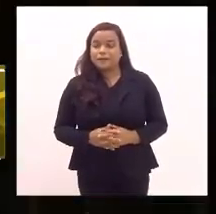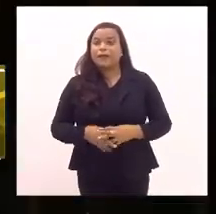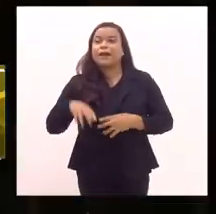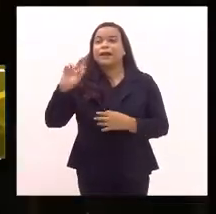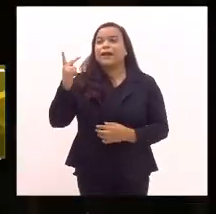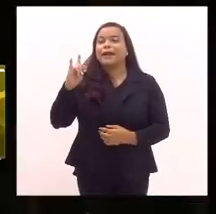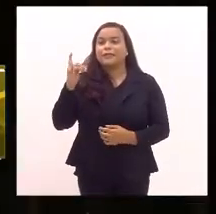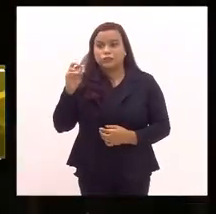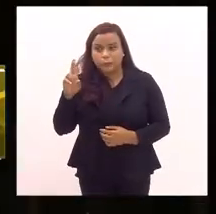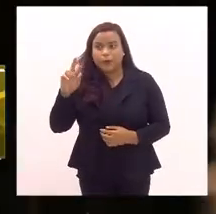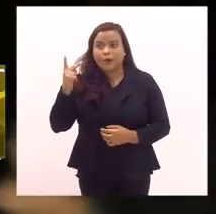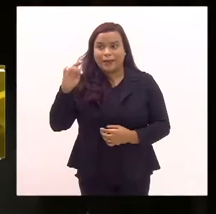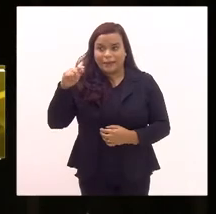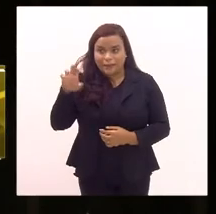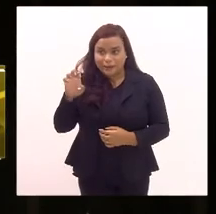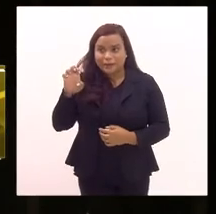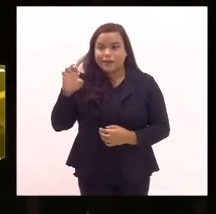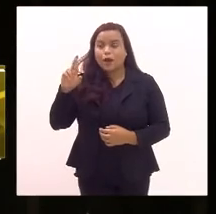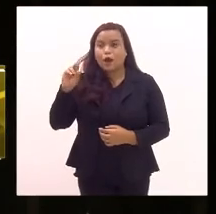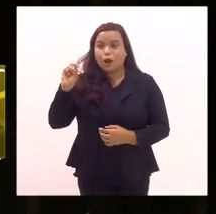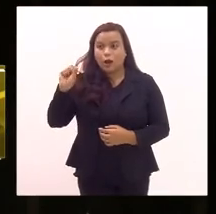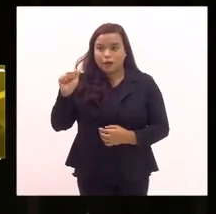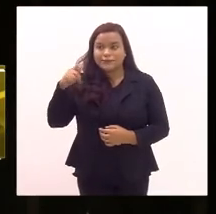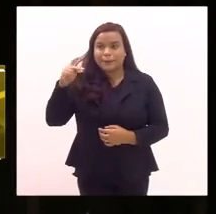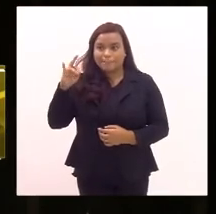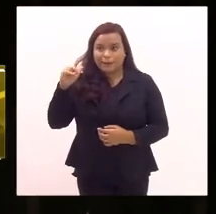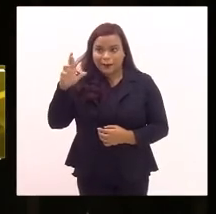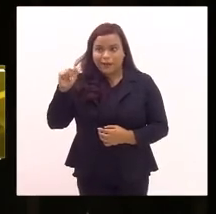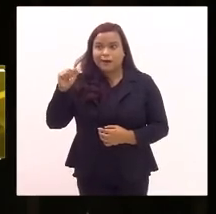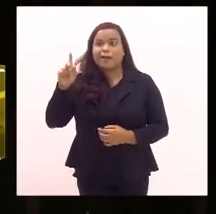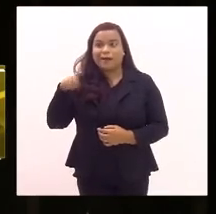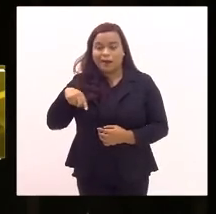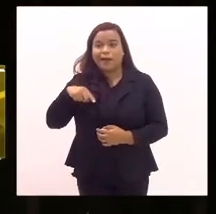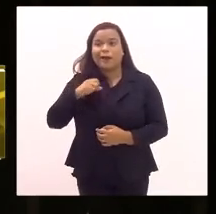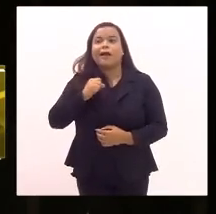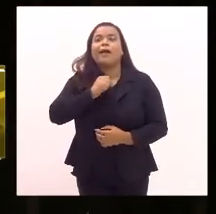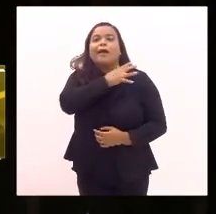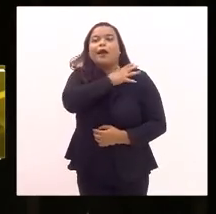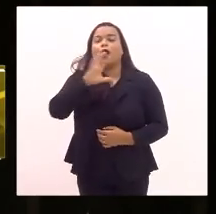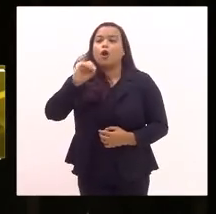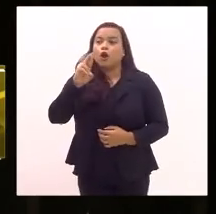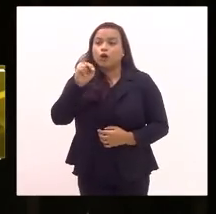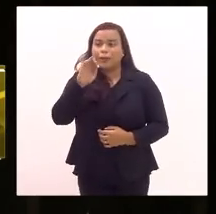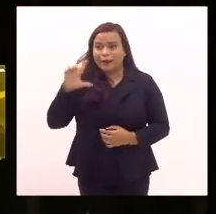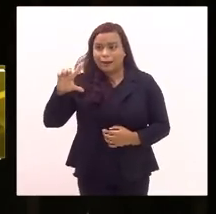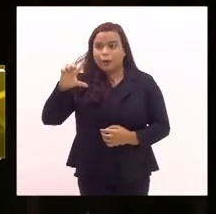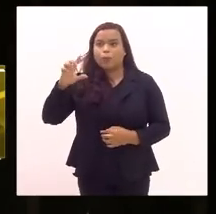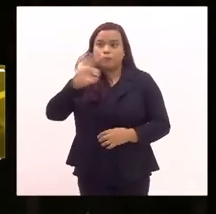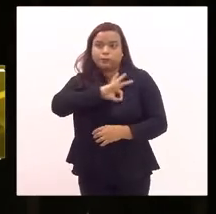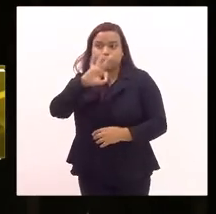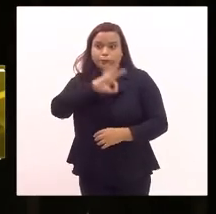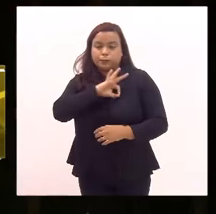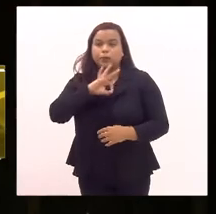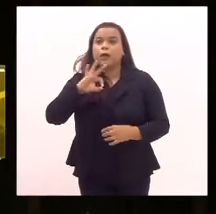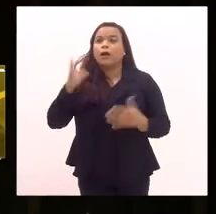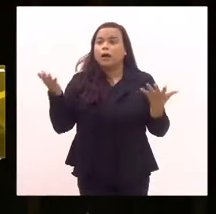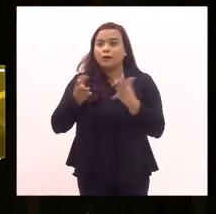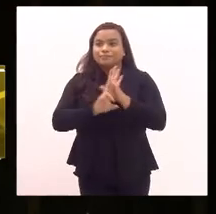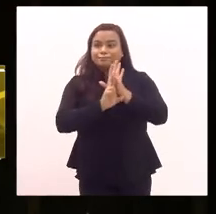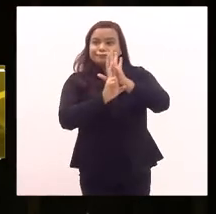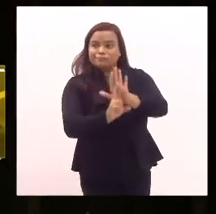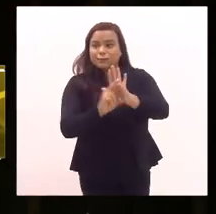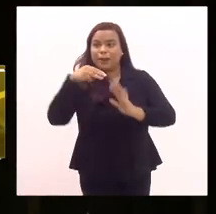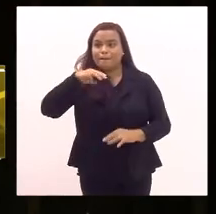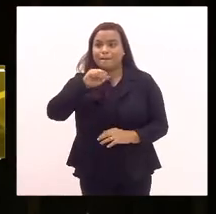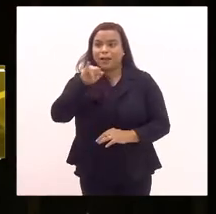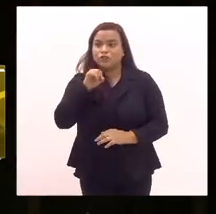Heitor Henrique Rosa Pereira, coronel da Polícia Militar, neste ato representado pelo major Adelino Medeiros